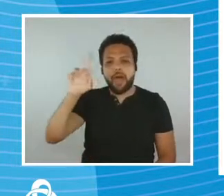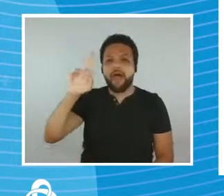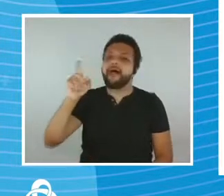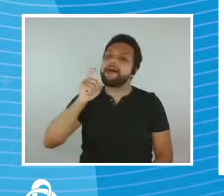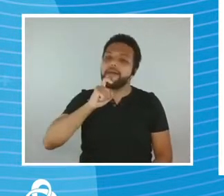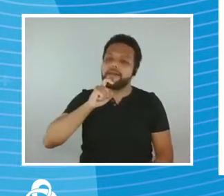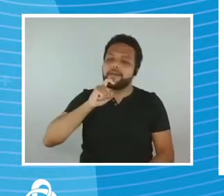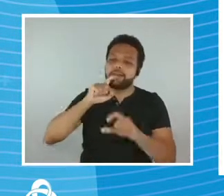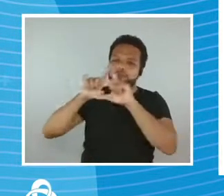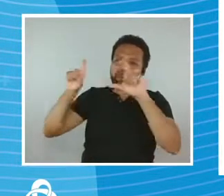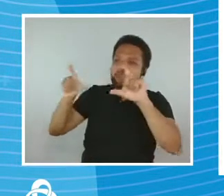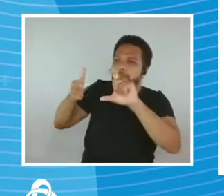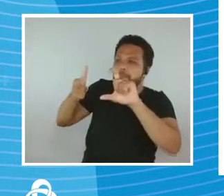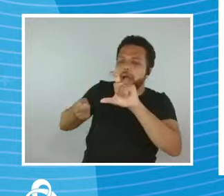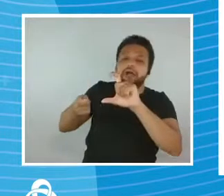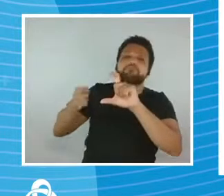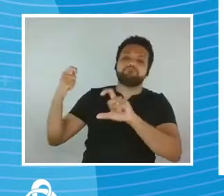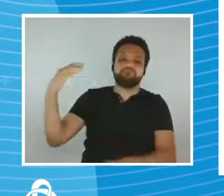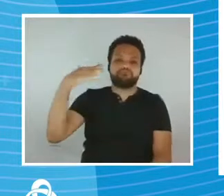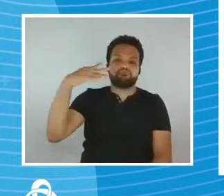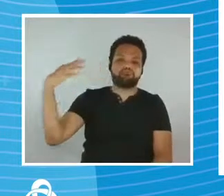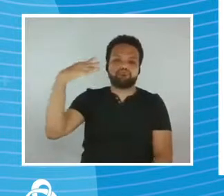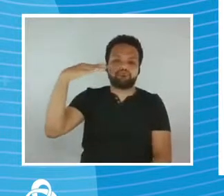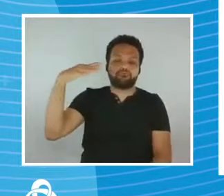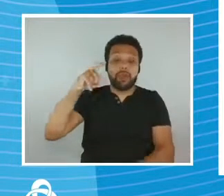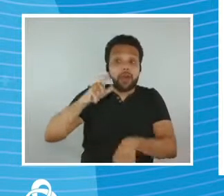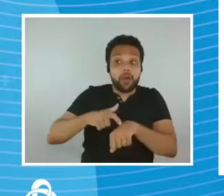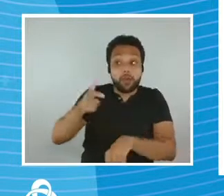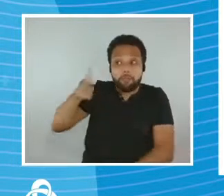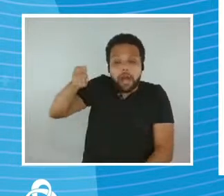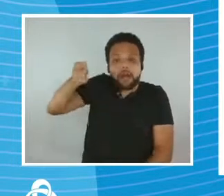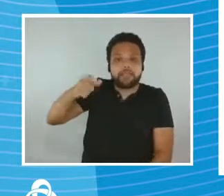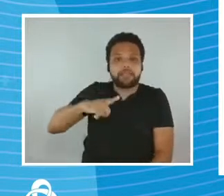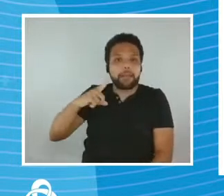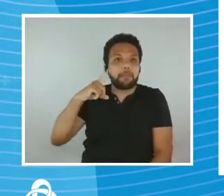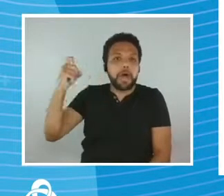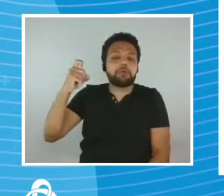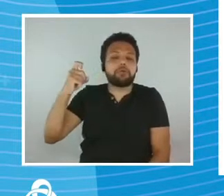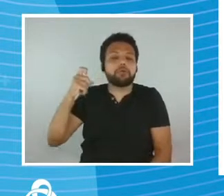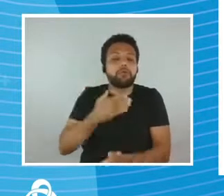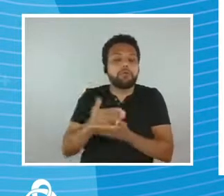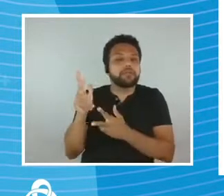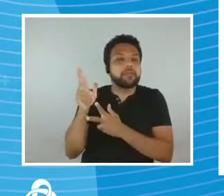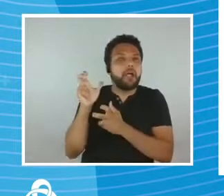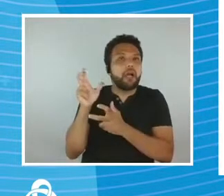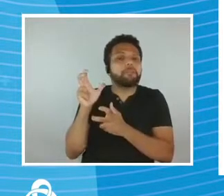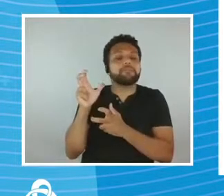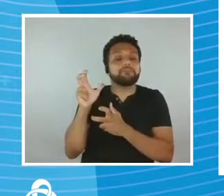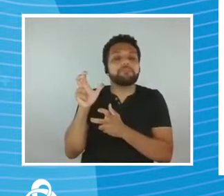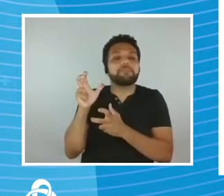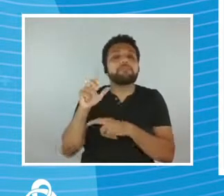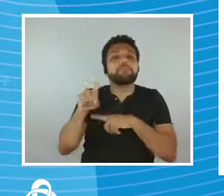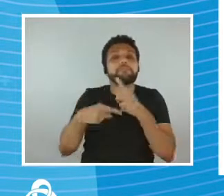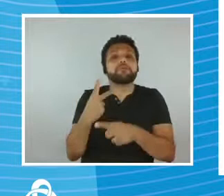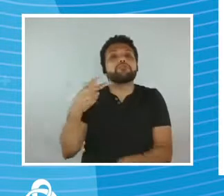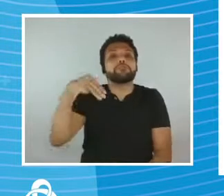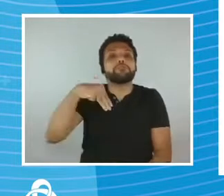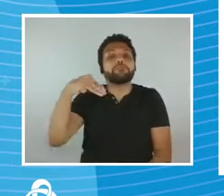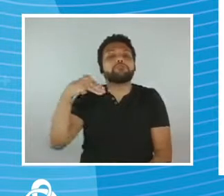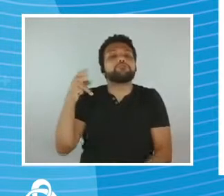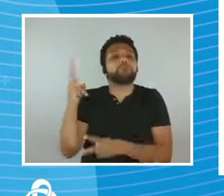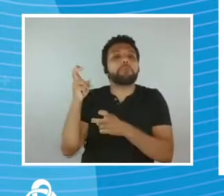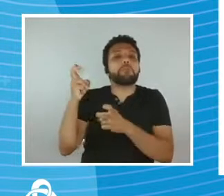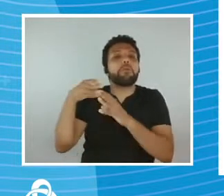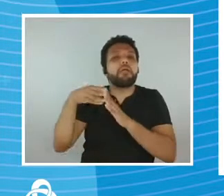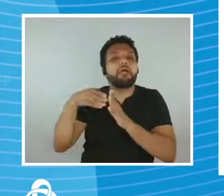minutos na sala, a gente não ouve mais o som do ar refrigerado, a gente habituou com ele. E isso foi estudado, todos os